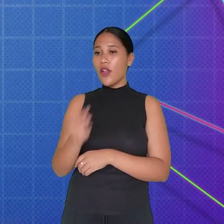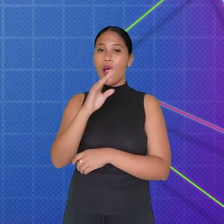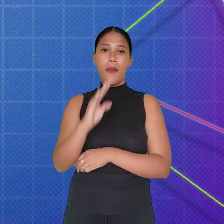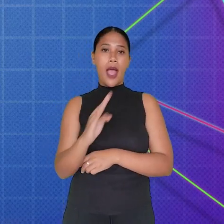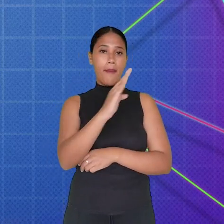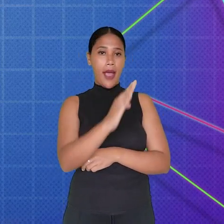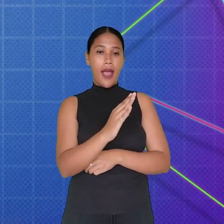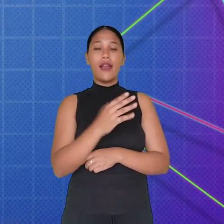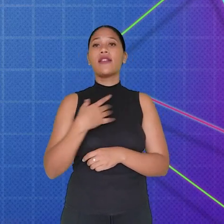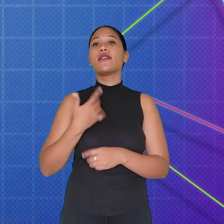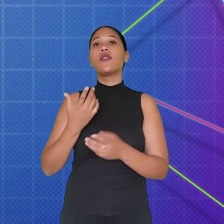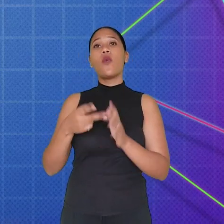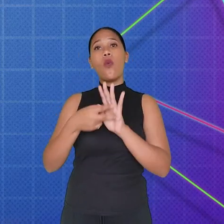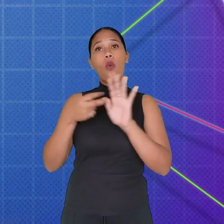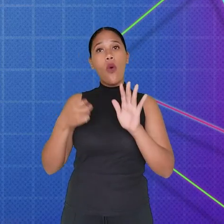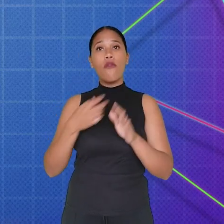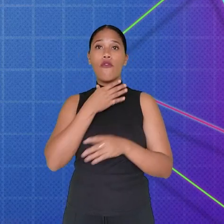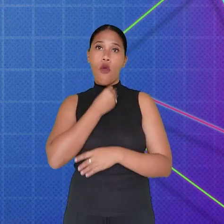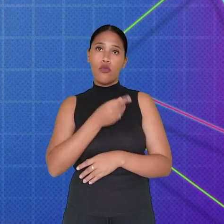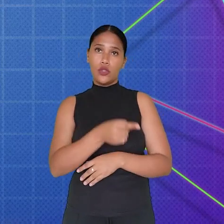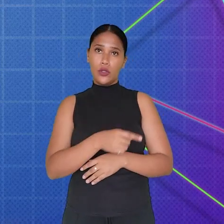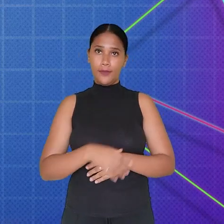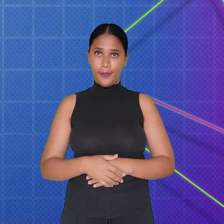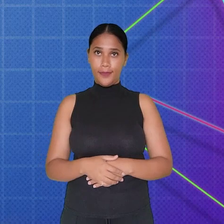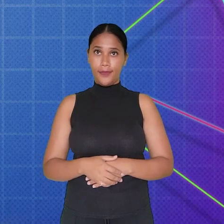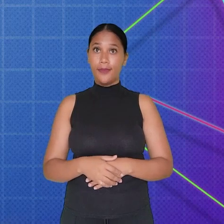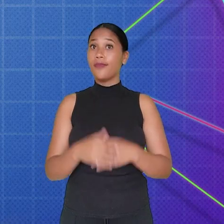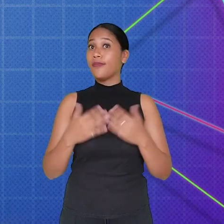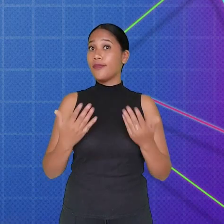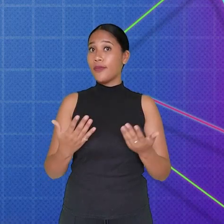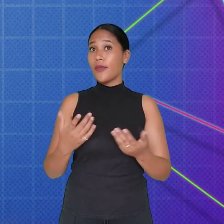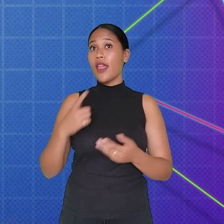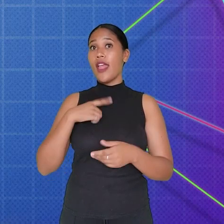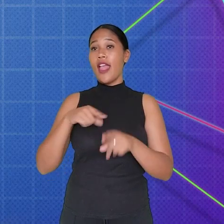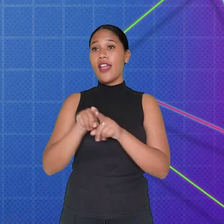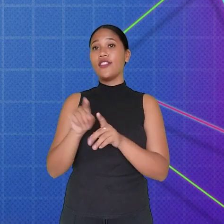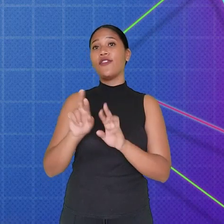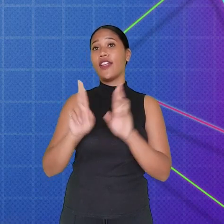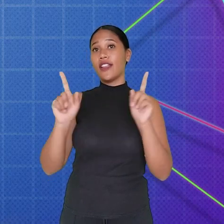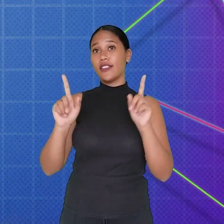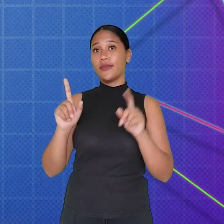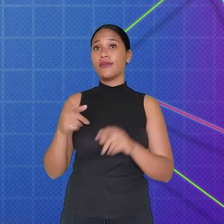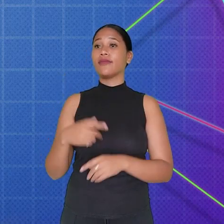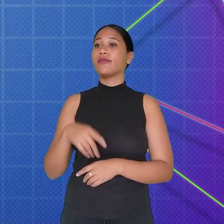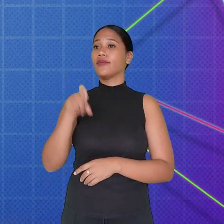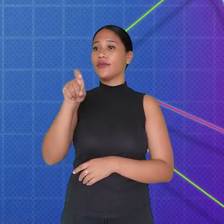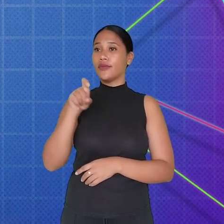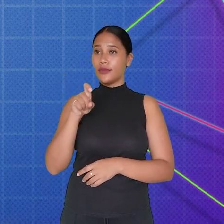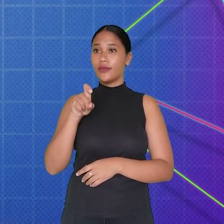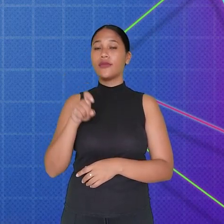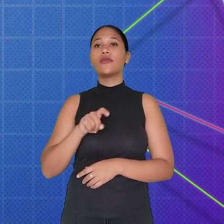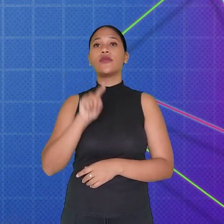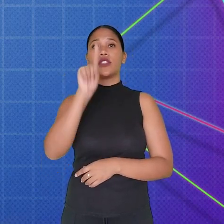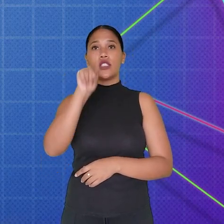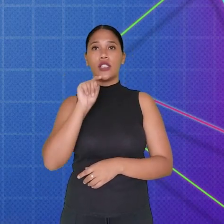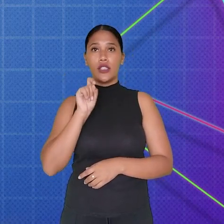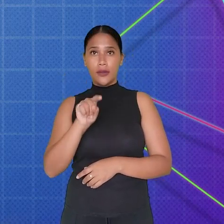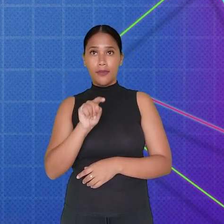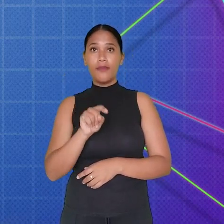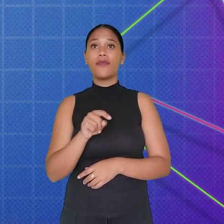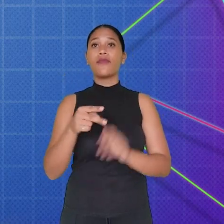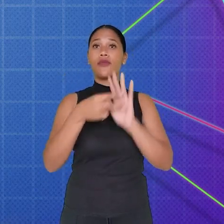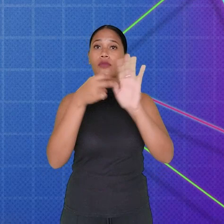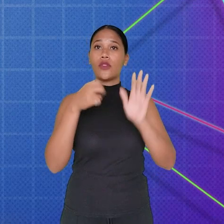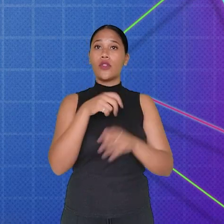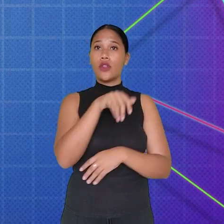diferente, igual, x, exclamação, igual, y, ponto e vírgula, barra, barra. Diferente, igual